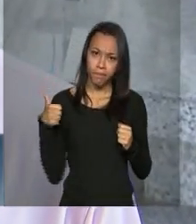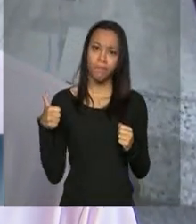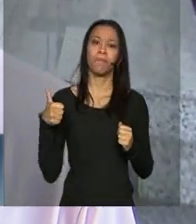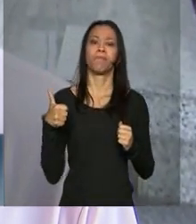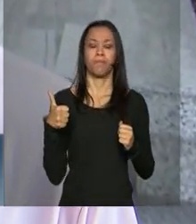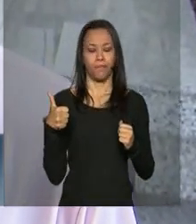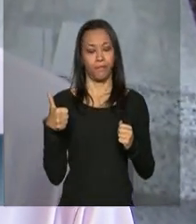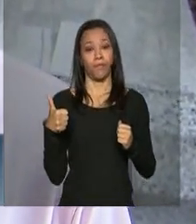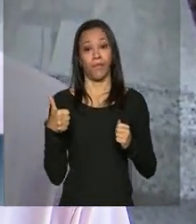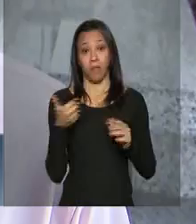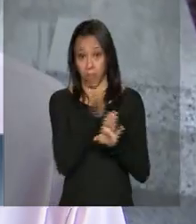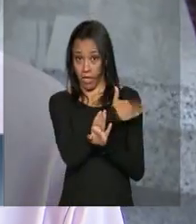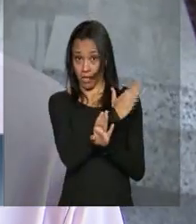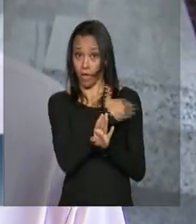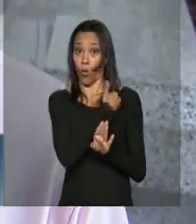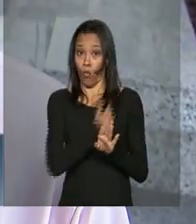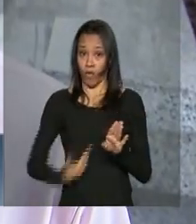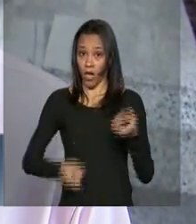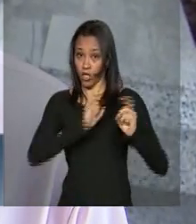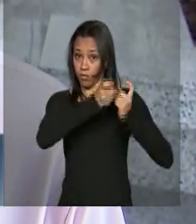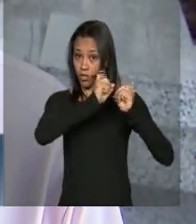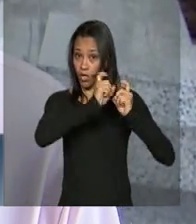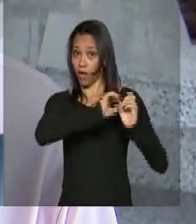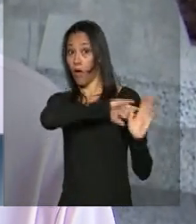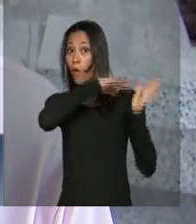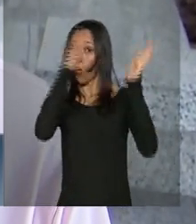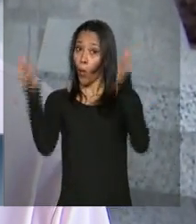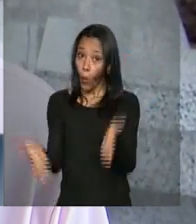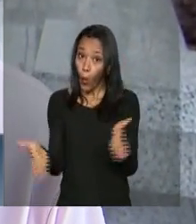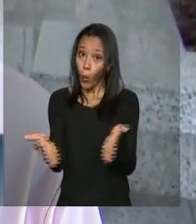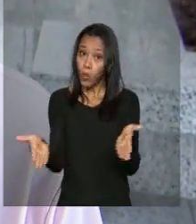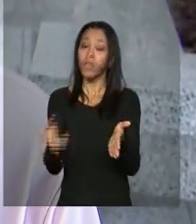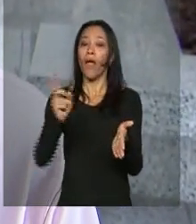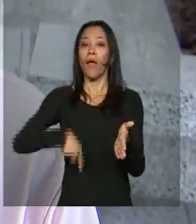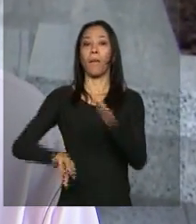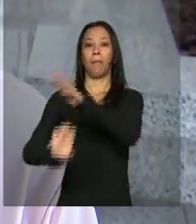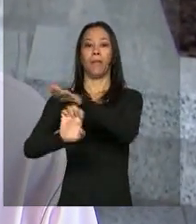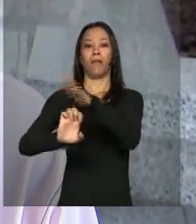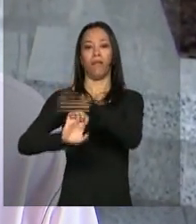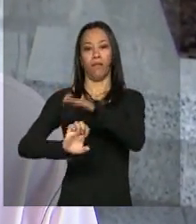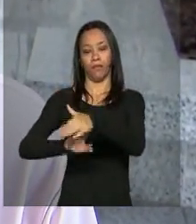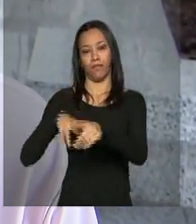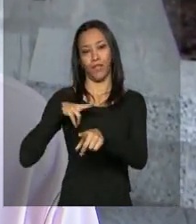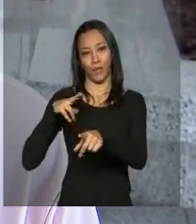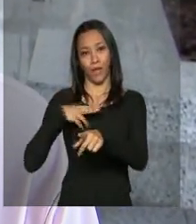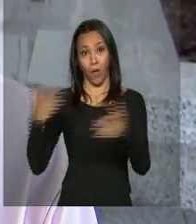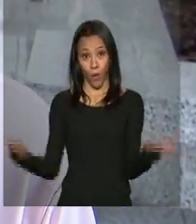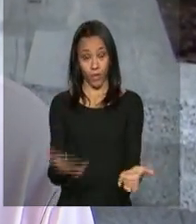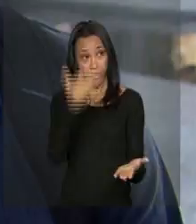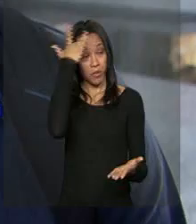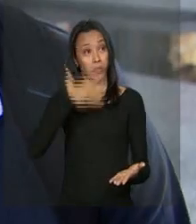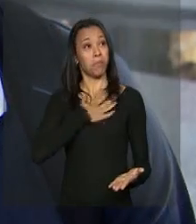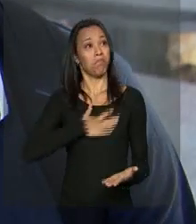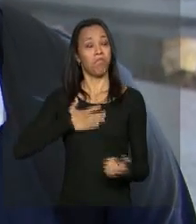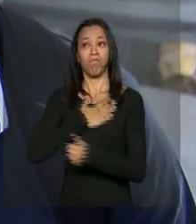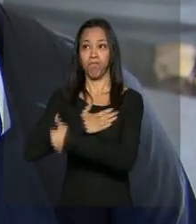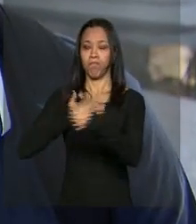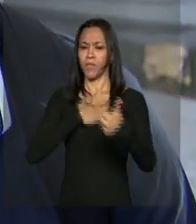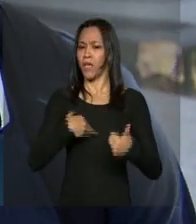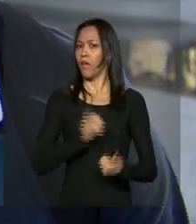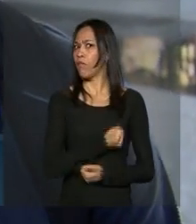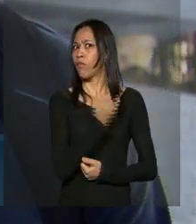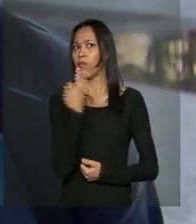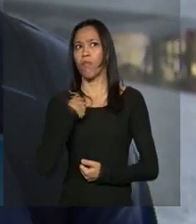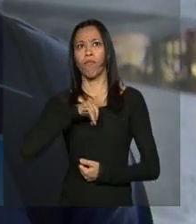né? E você vê que as pessoas estão muito mais satisfeitas com o estado do aeroporto. Eu viajo bastante